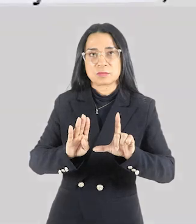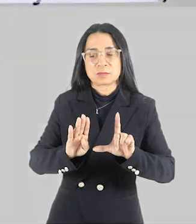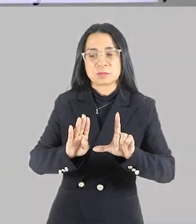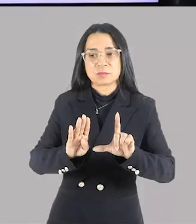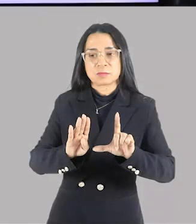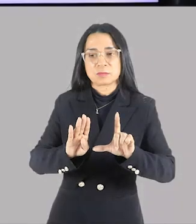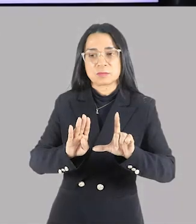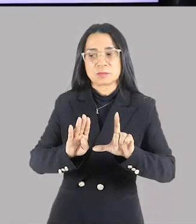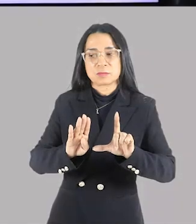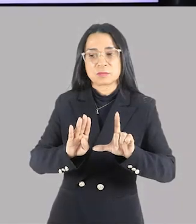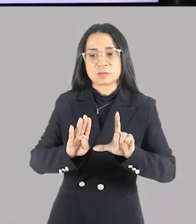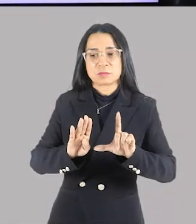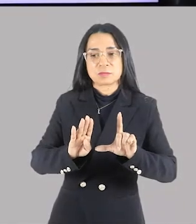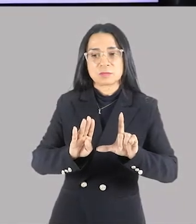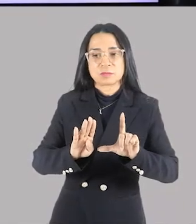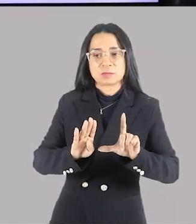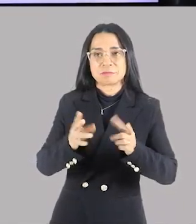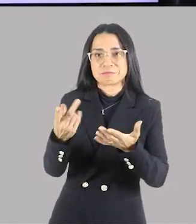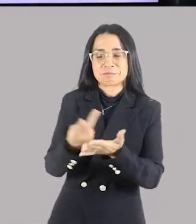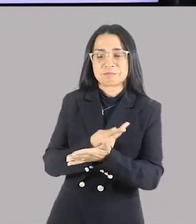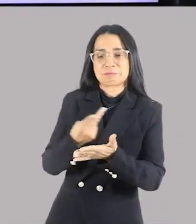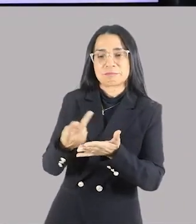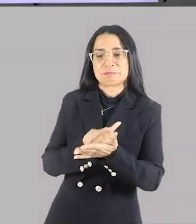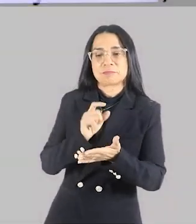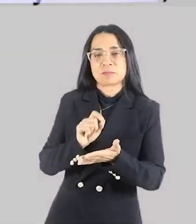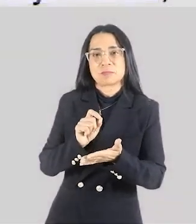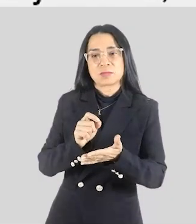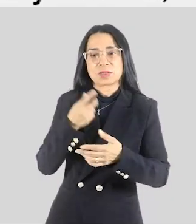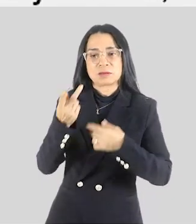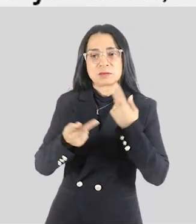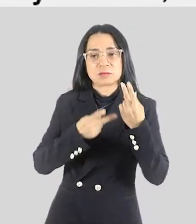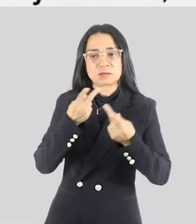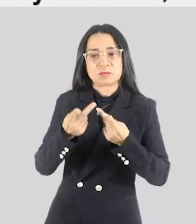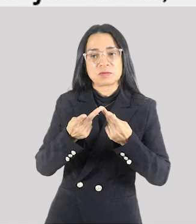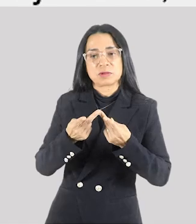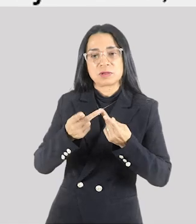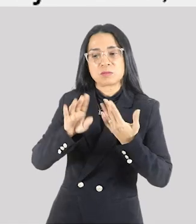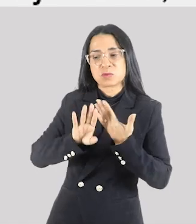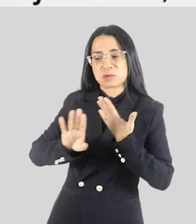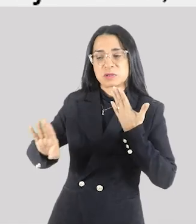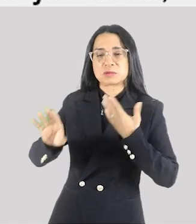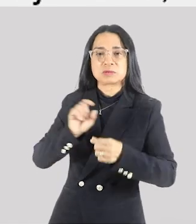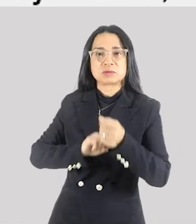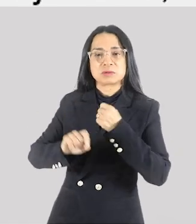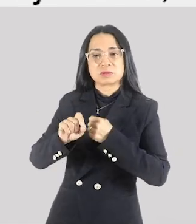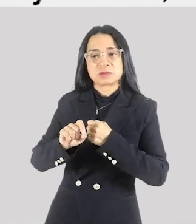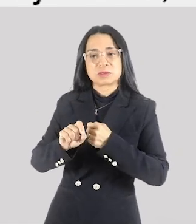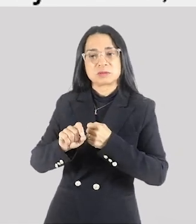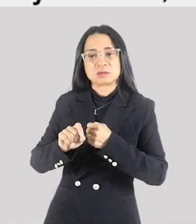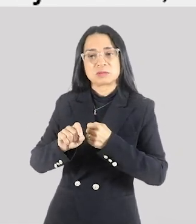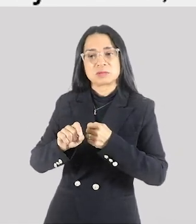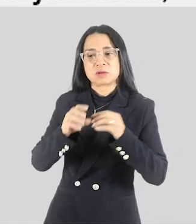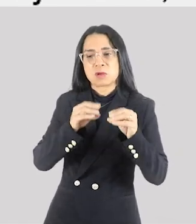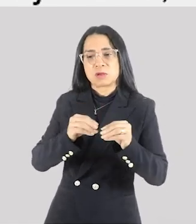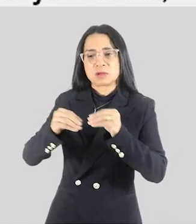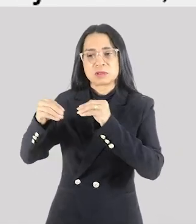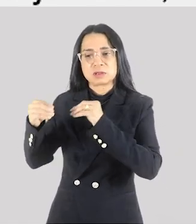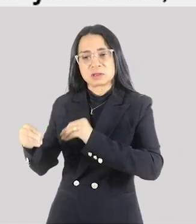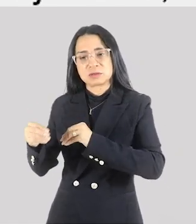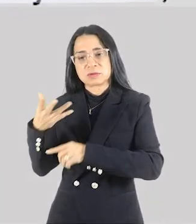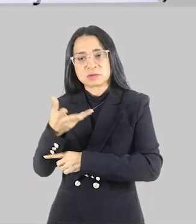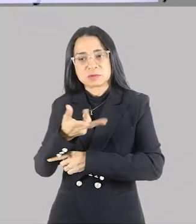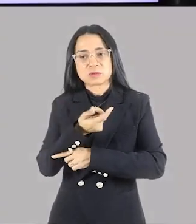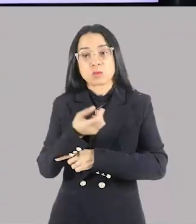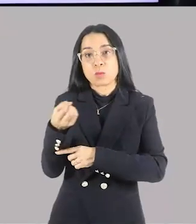outra pessoa. Incorreto. Quando falamos de desconcentração, não estamos falando de uma transferência de competência para uma nova